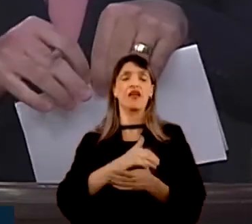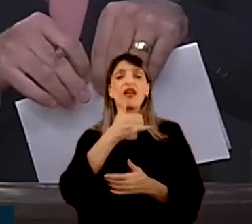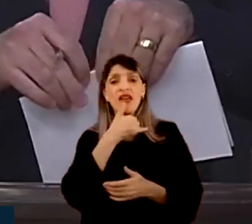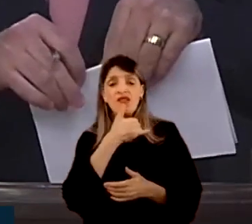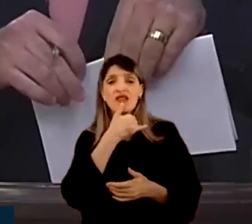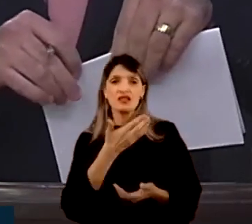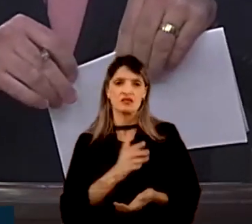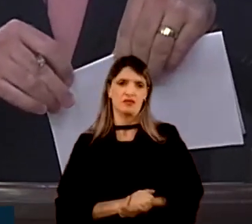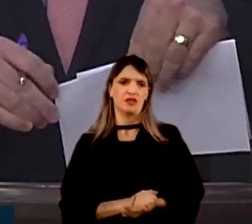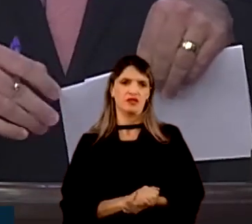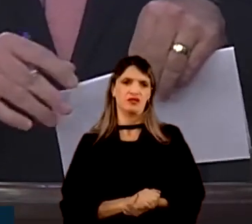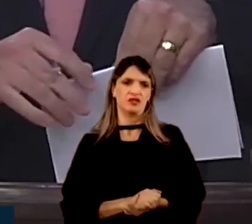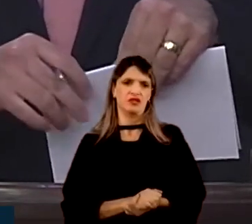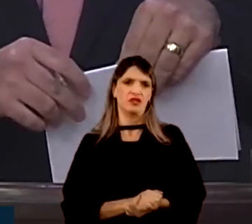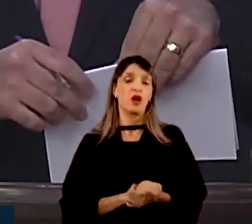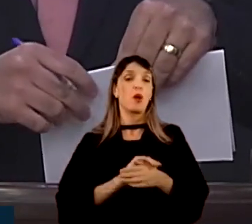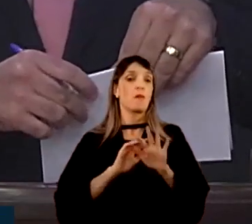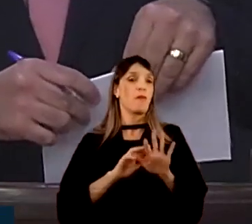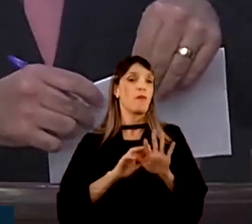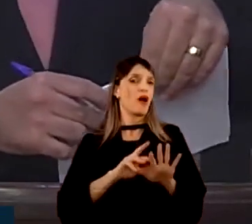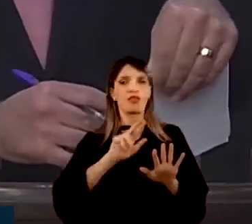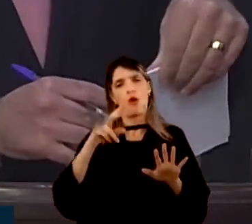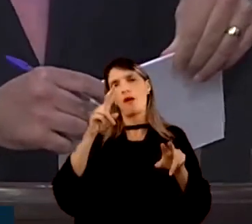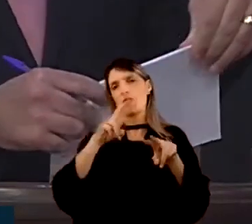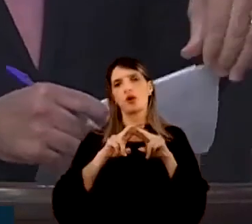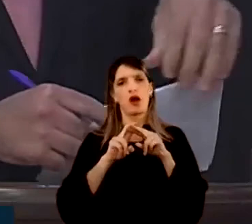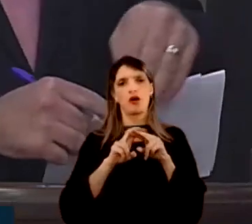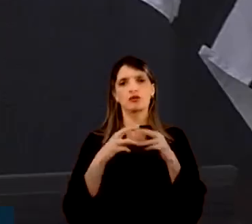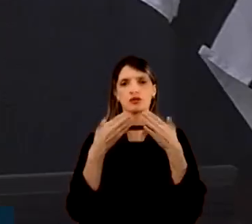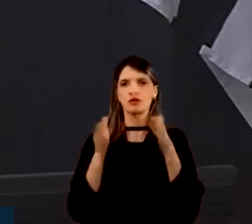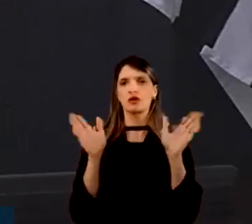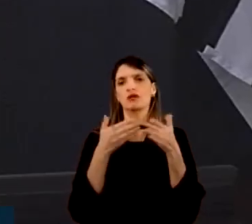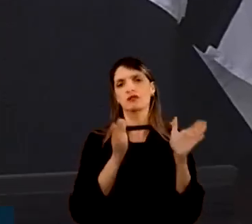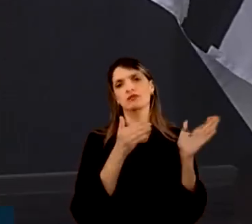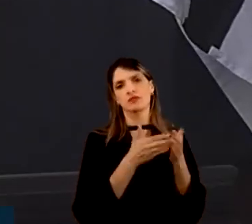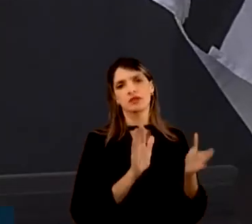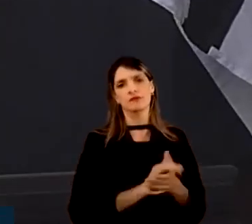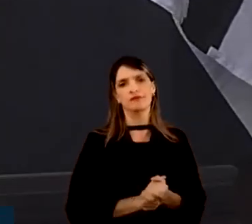não é por causa da flexibilização. Eu lamento muito pelos óbitos, senhor presidente. Muito obrigado.